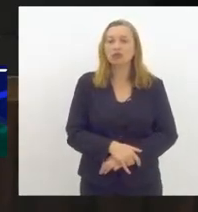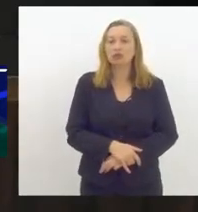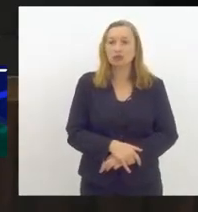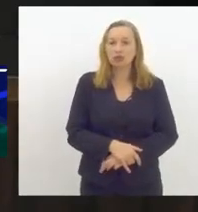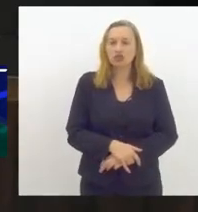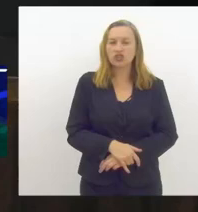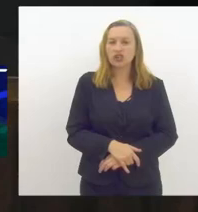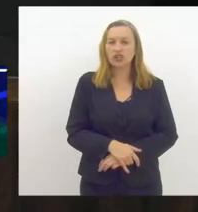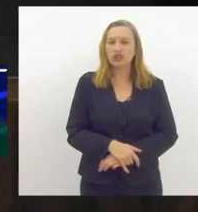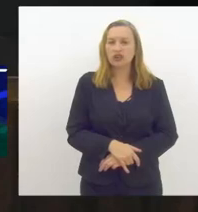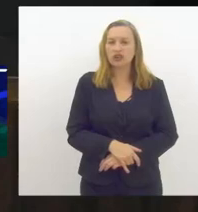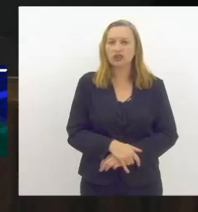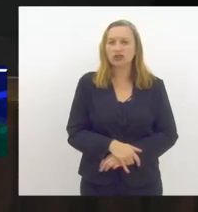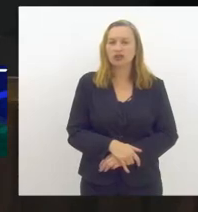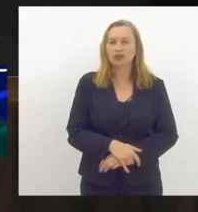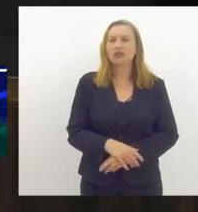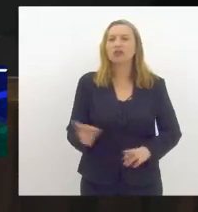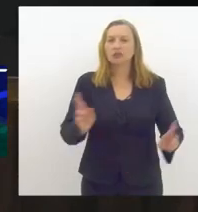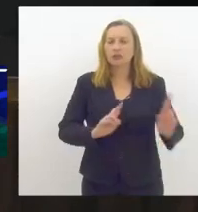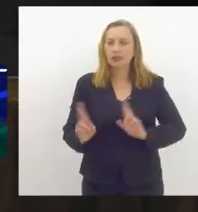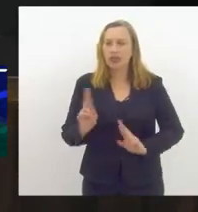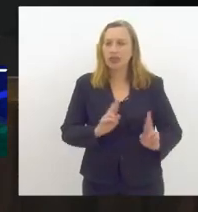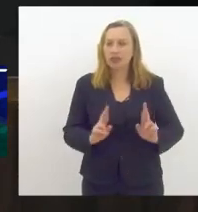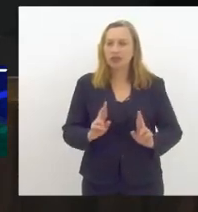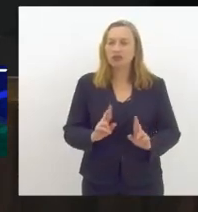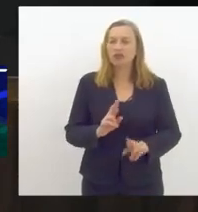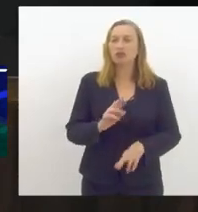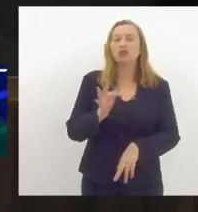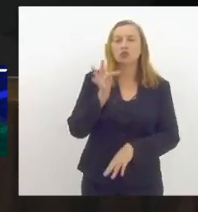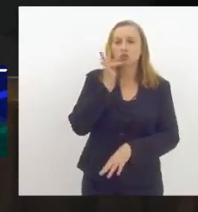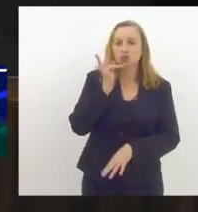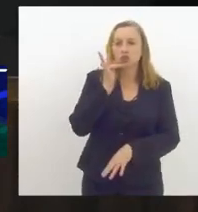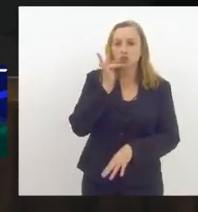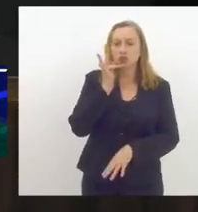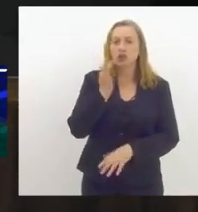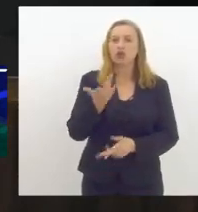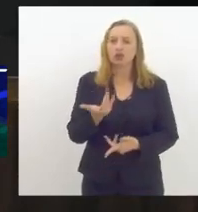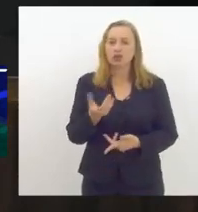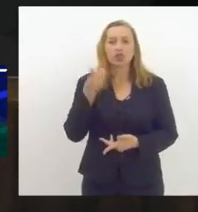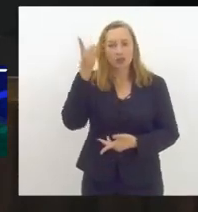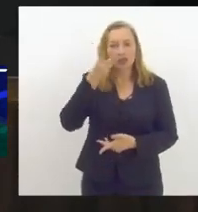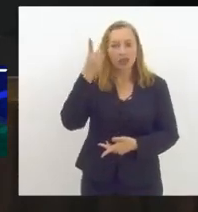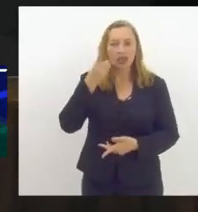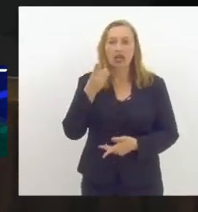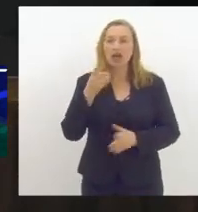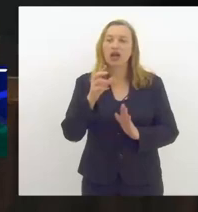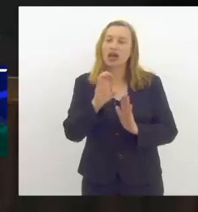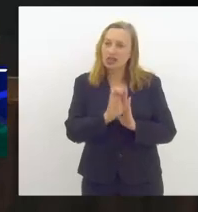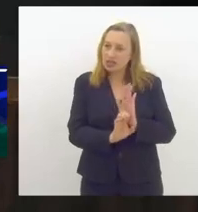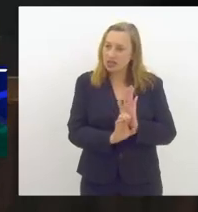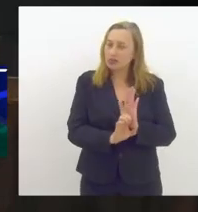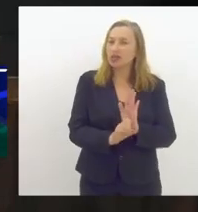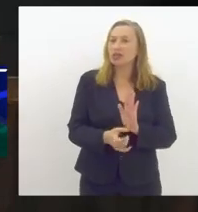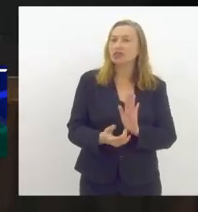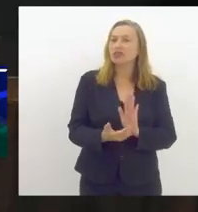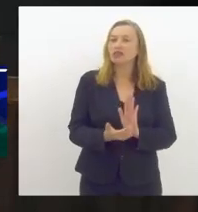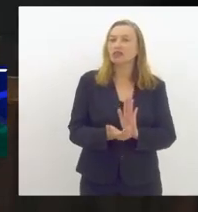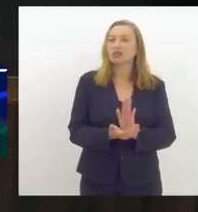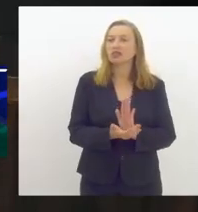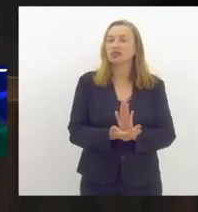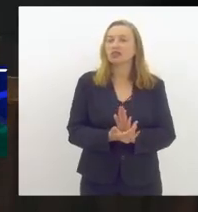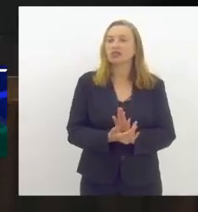tá em relação Jorge as emendas Que estende-se estádio